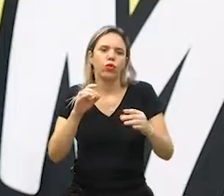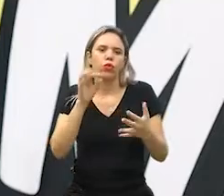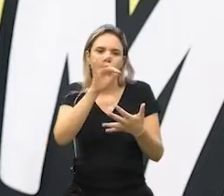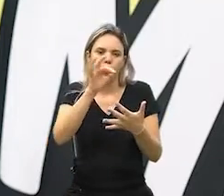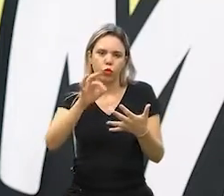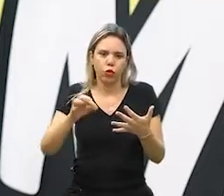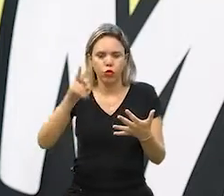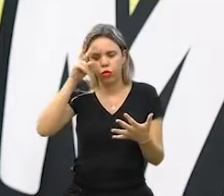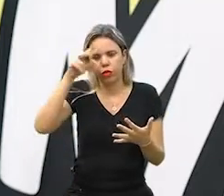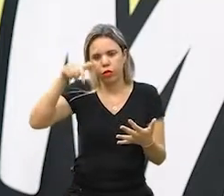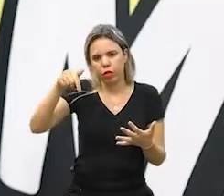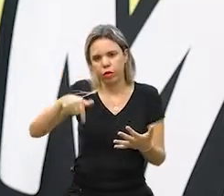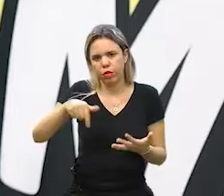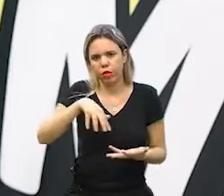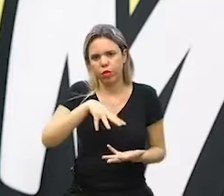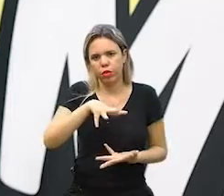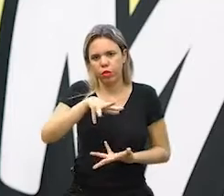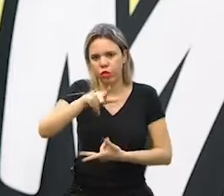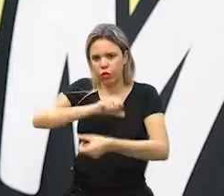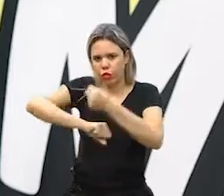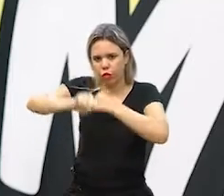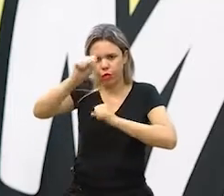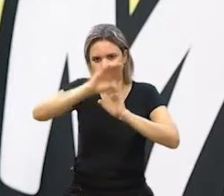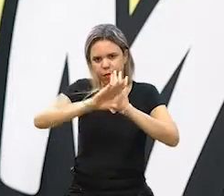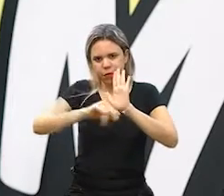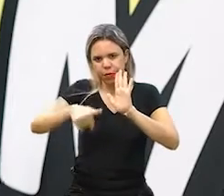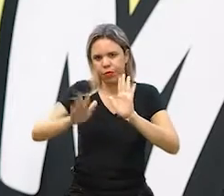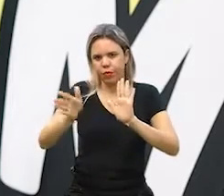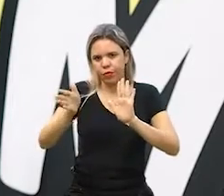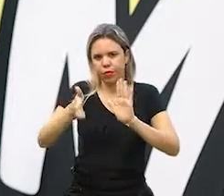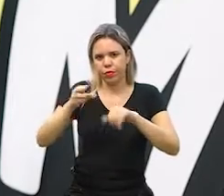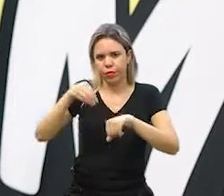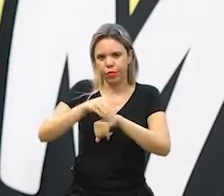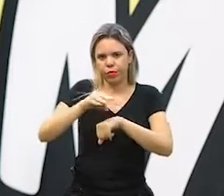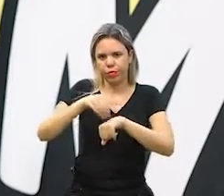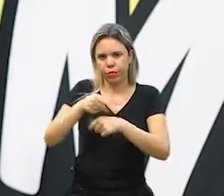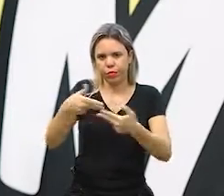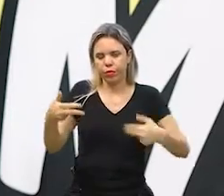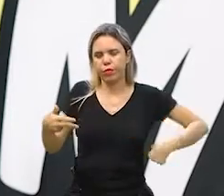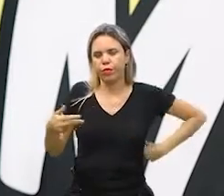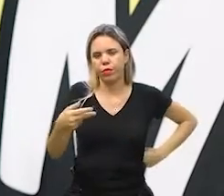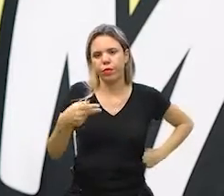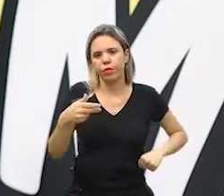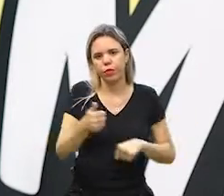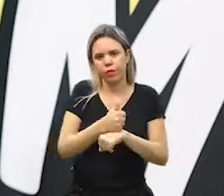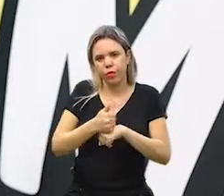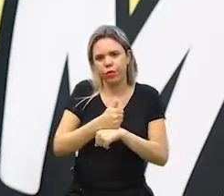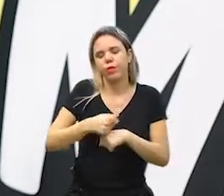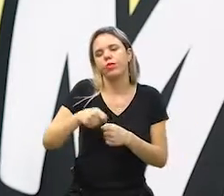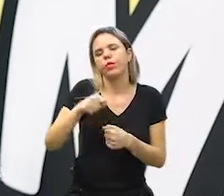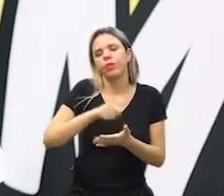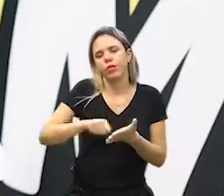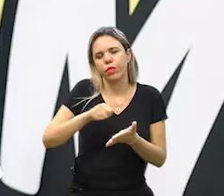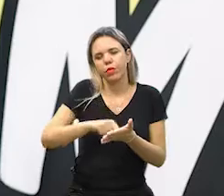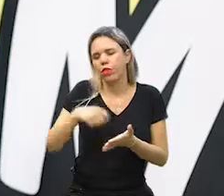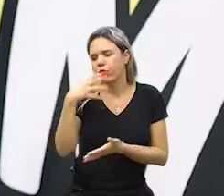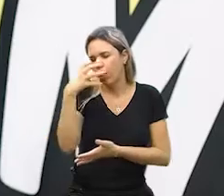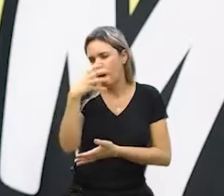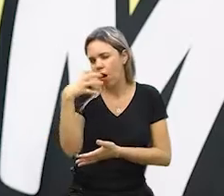Olha só que legal. Aqui no Universo Épico, a gente já trouxe vários escritores de